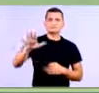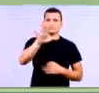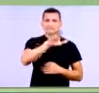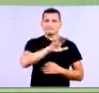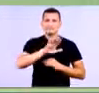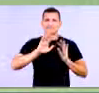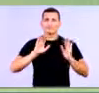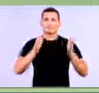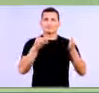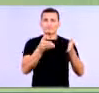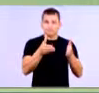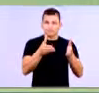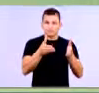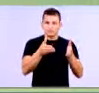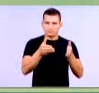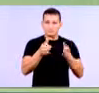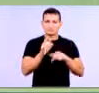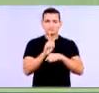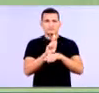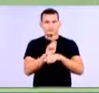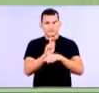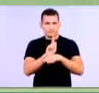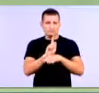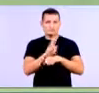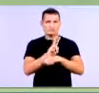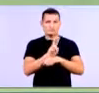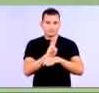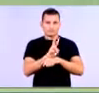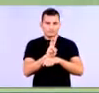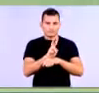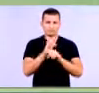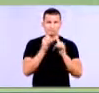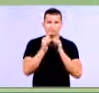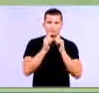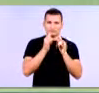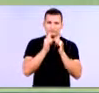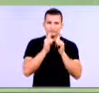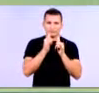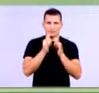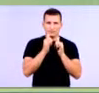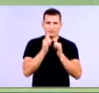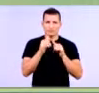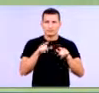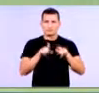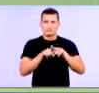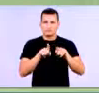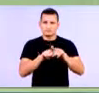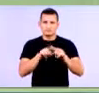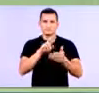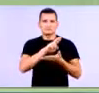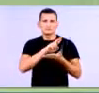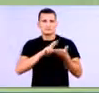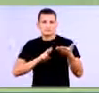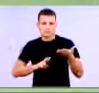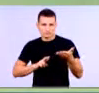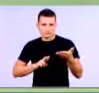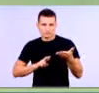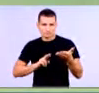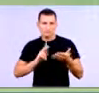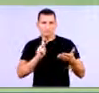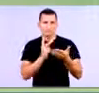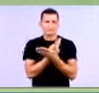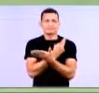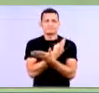específicas pela gestão da segurança das informações e relatórios de